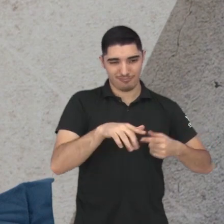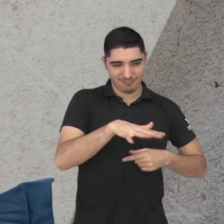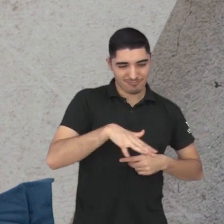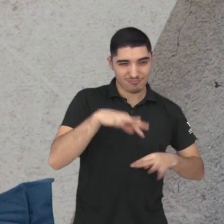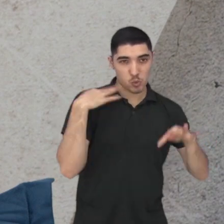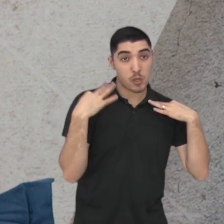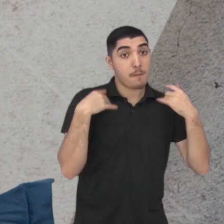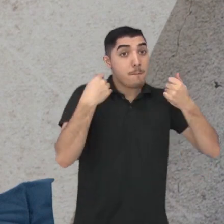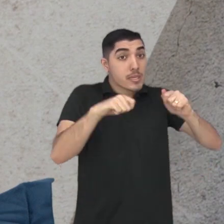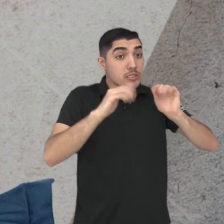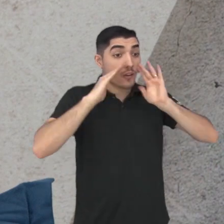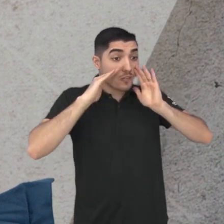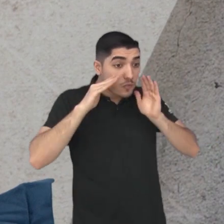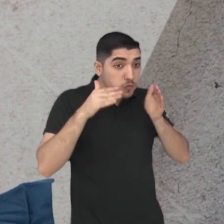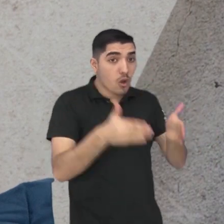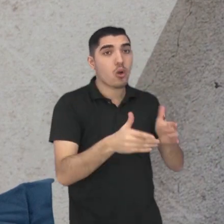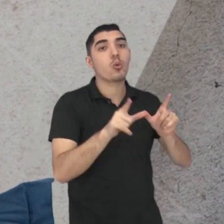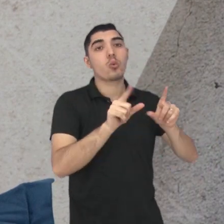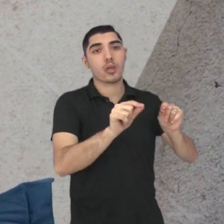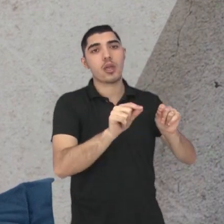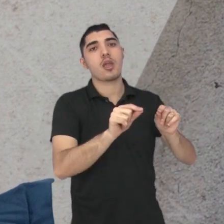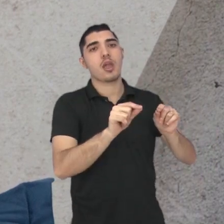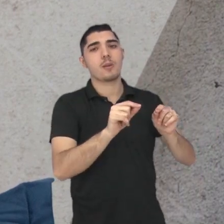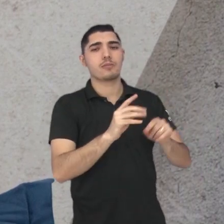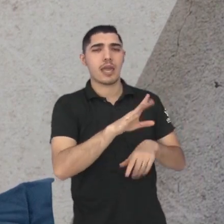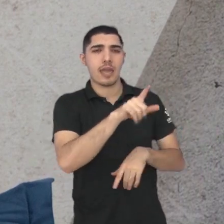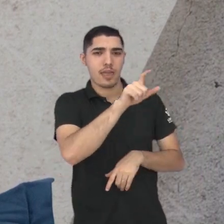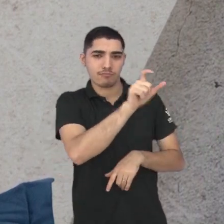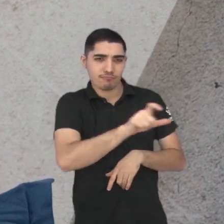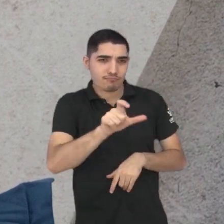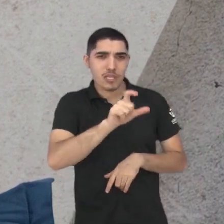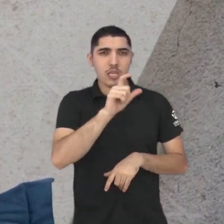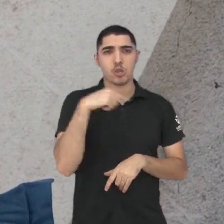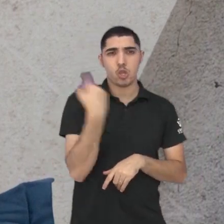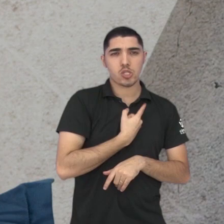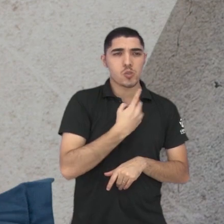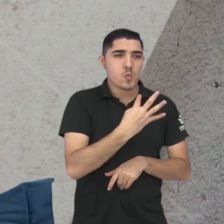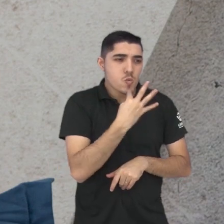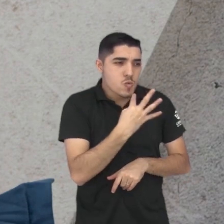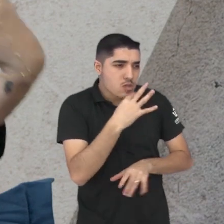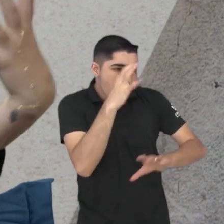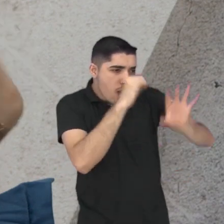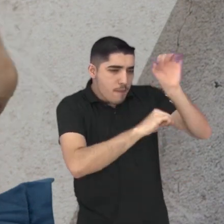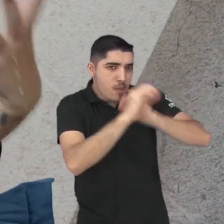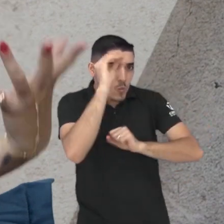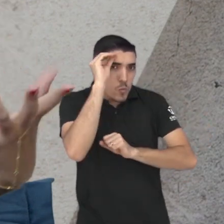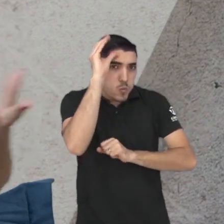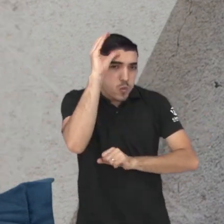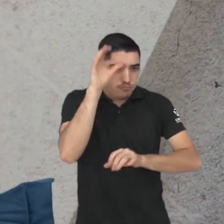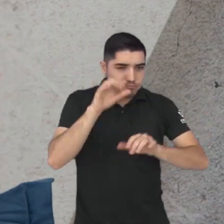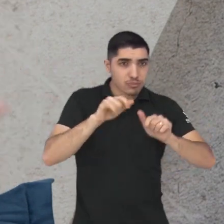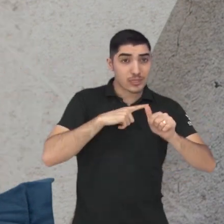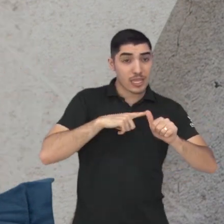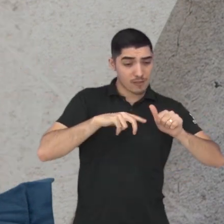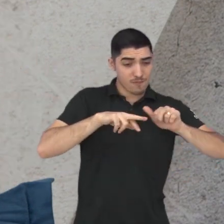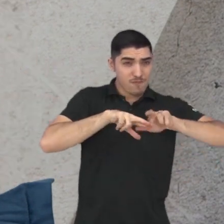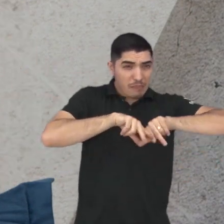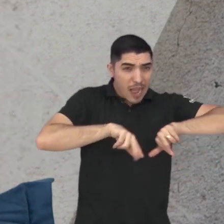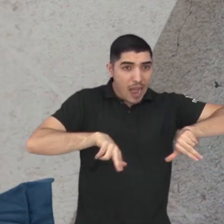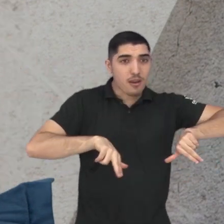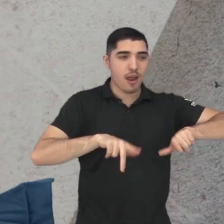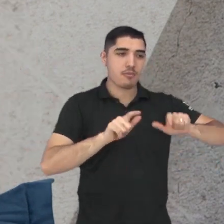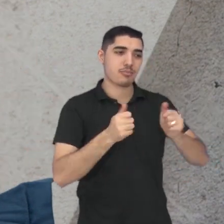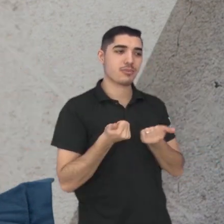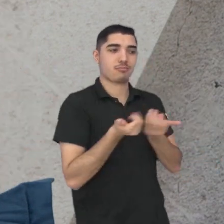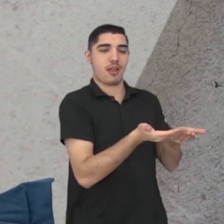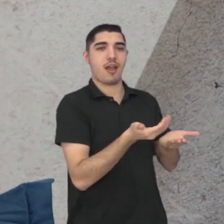isso, a gente tem que focar um pouquinho nessa parte de realmente muitos conhecimentos bem amplos, né, para poder conseguir dar uma